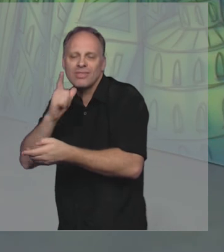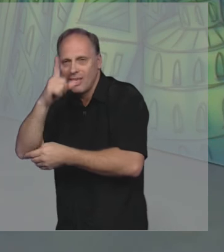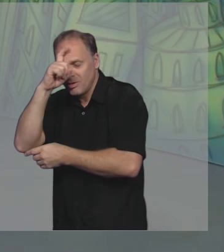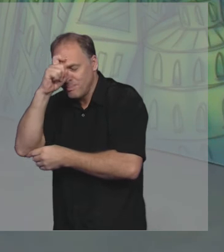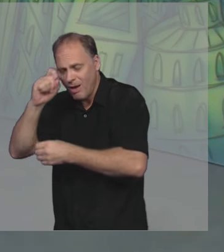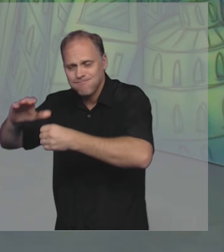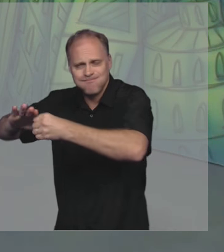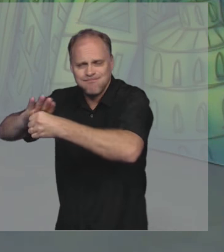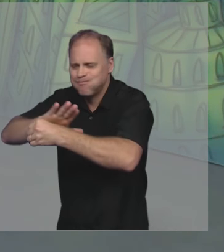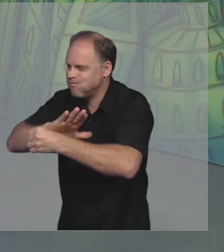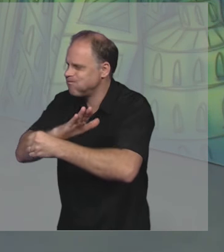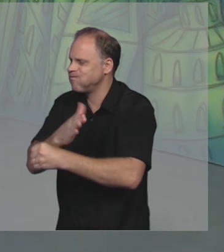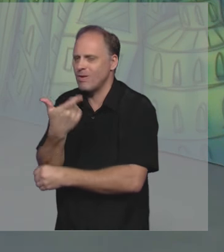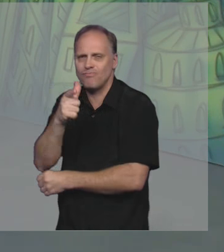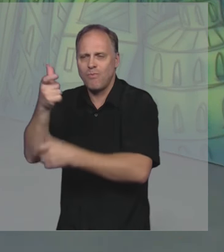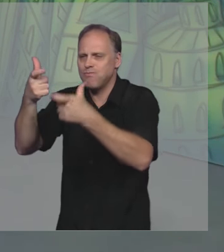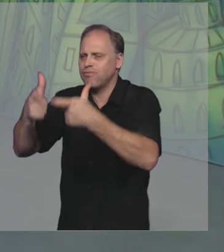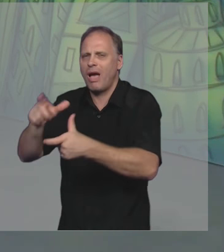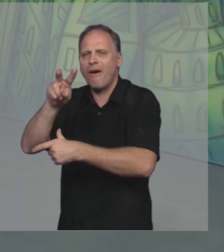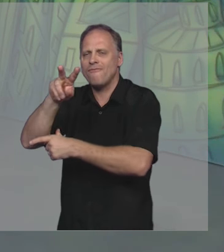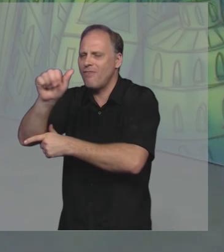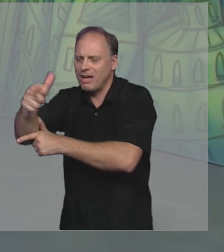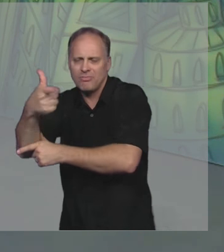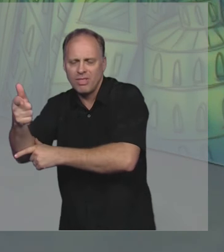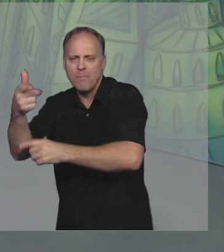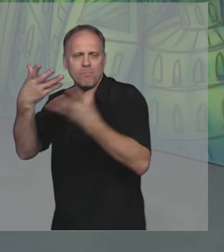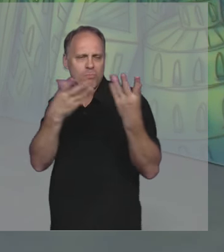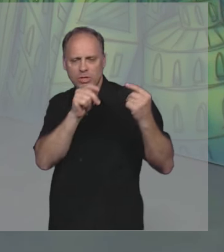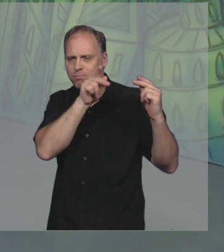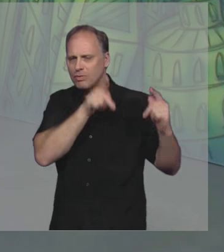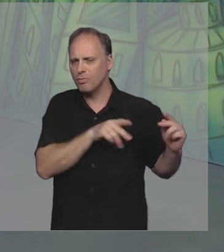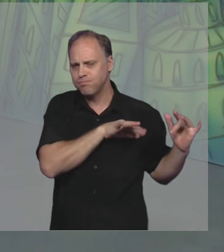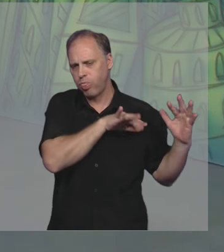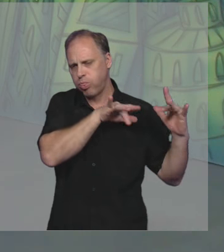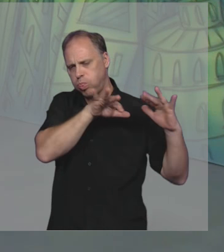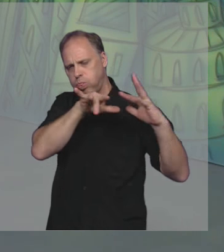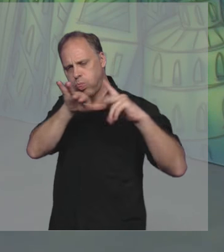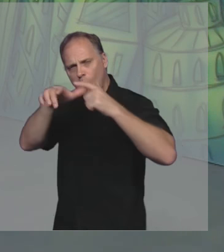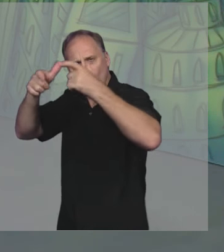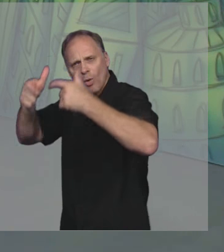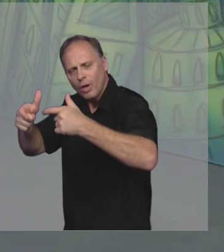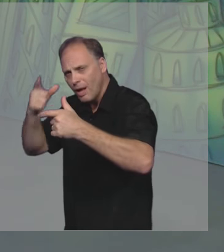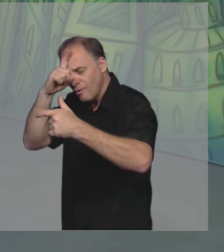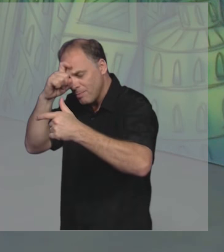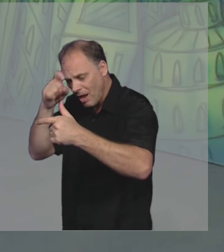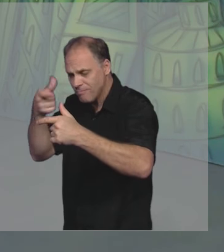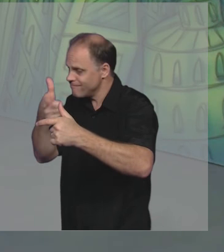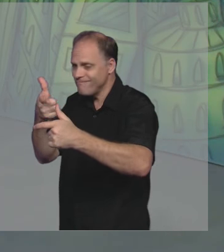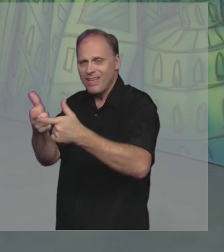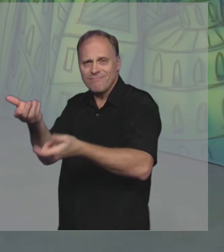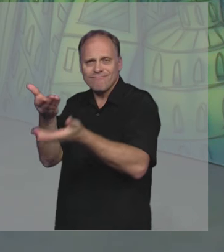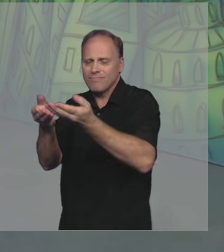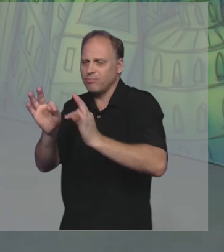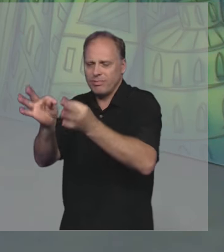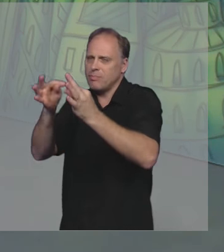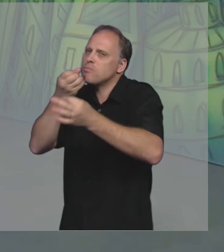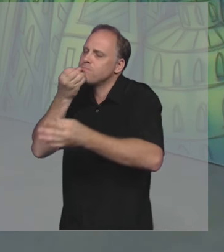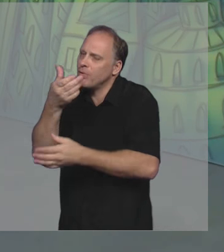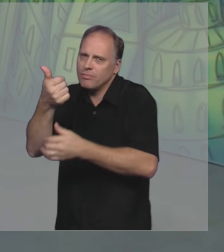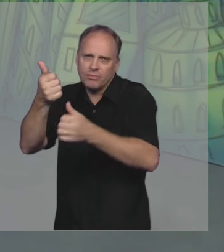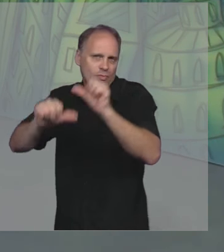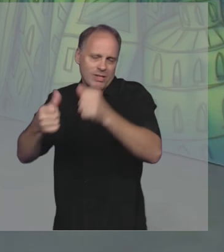hospital fica sobrecarregado de muitas pessoas necessitarem um atendimento naquele hospital e não conseguirem dar um tratamento